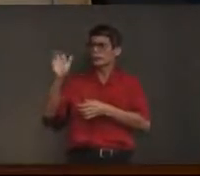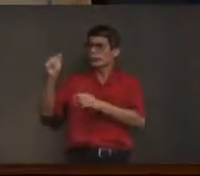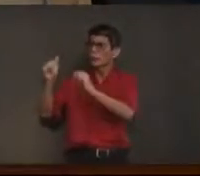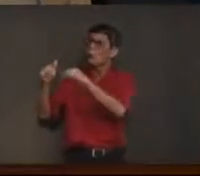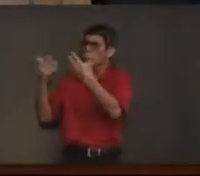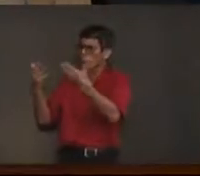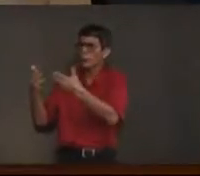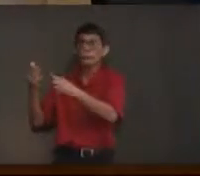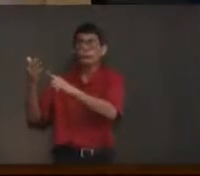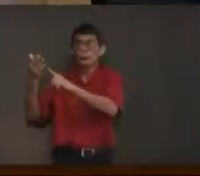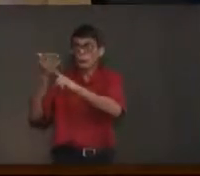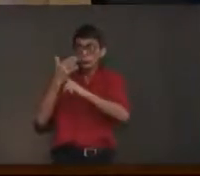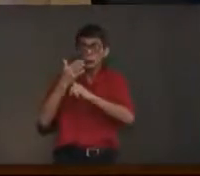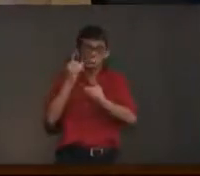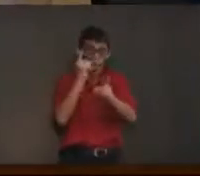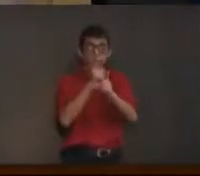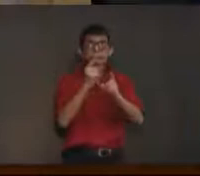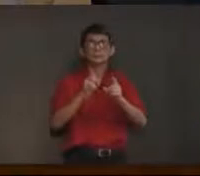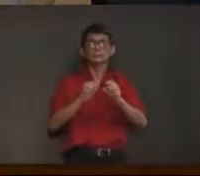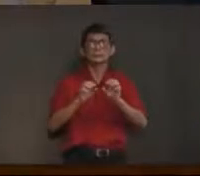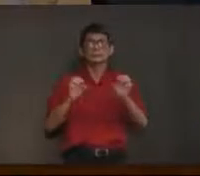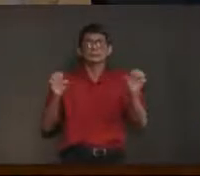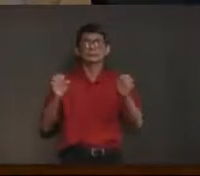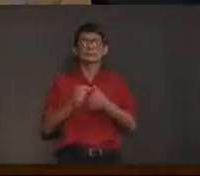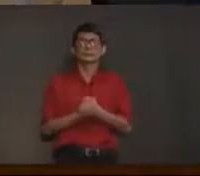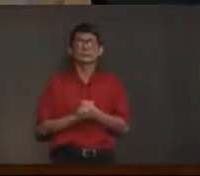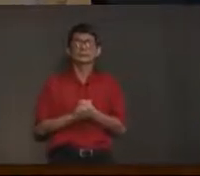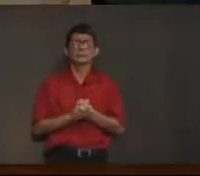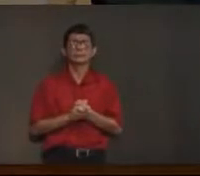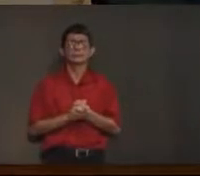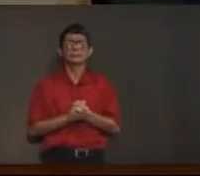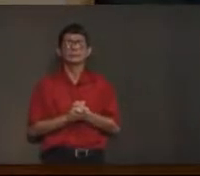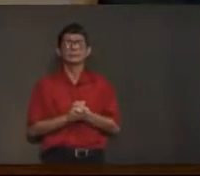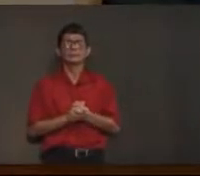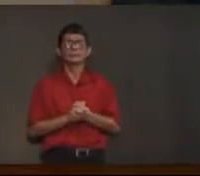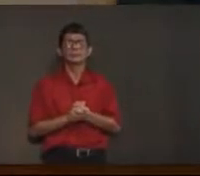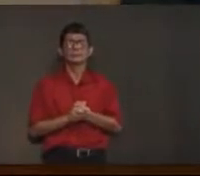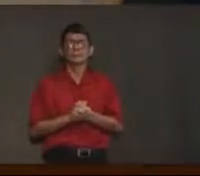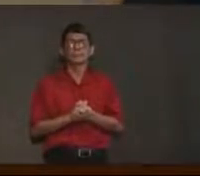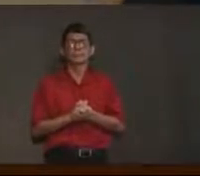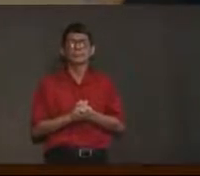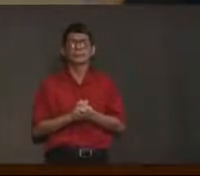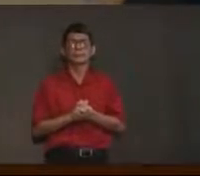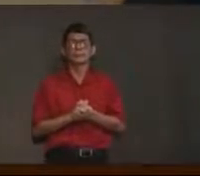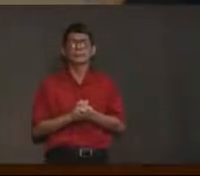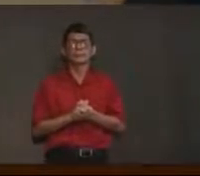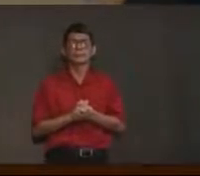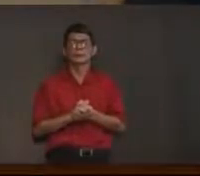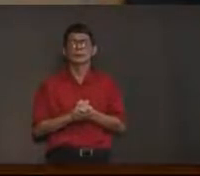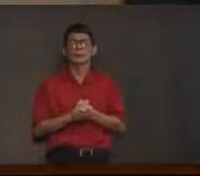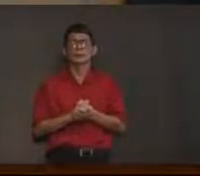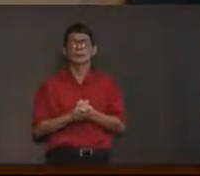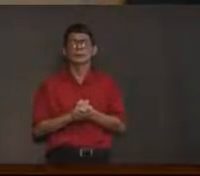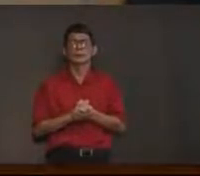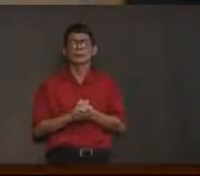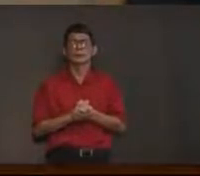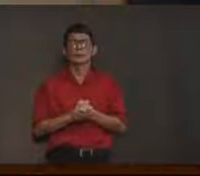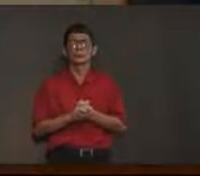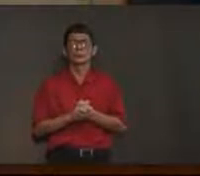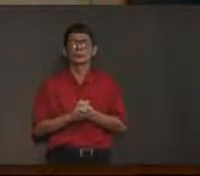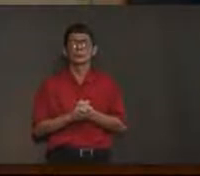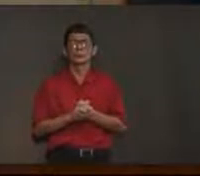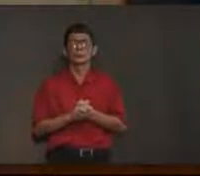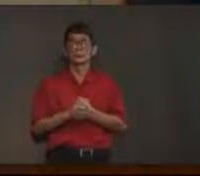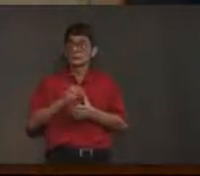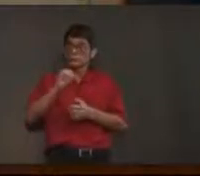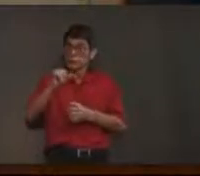problema bom então para frente Bom se você encontrar uma o